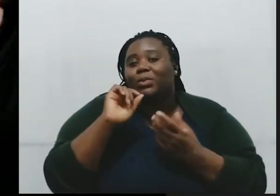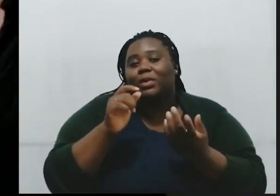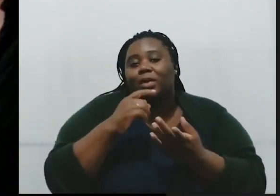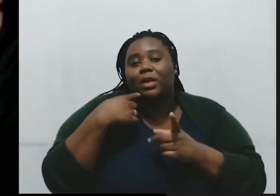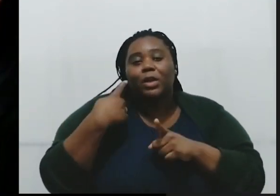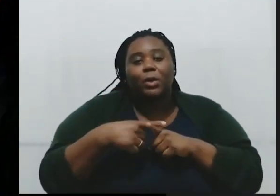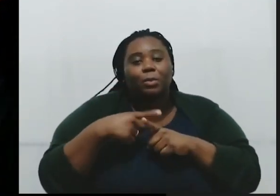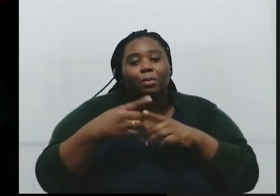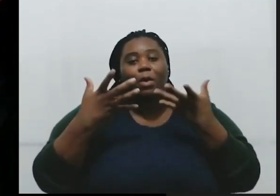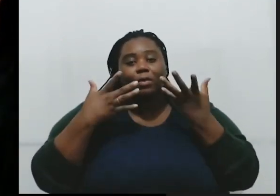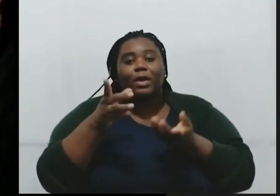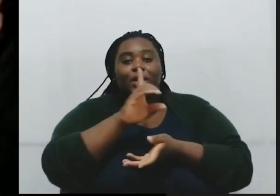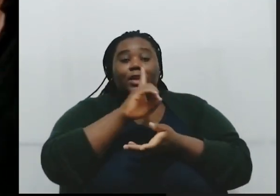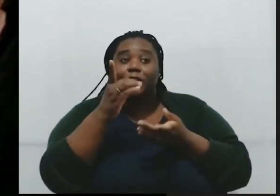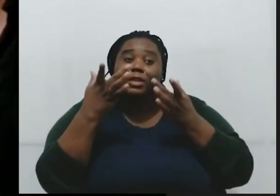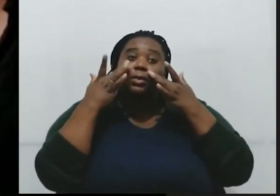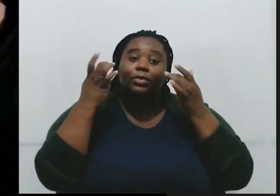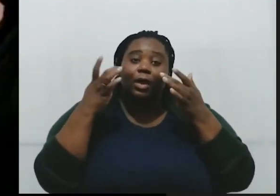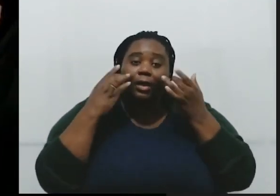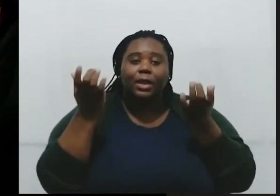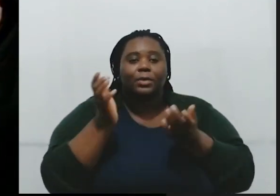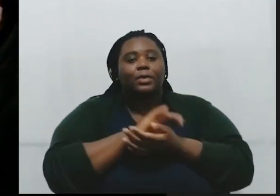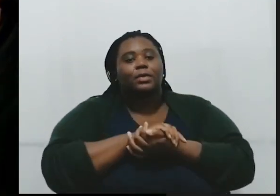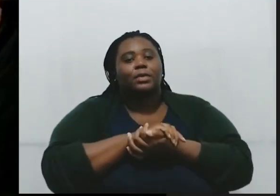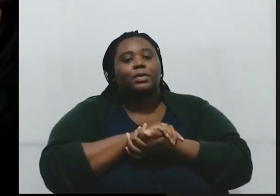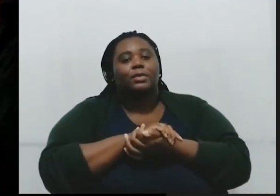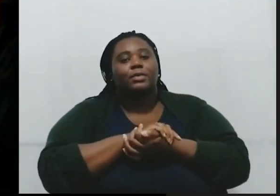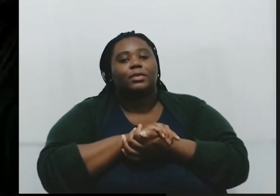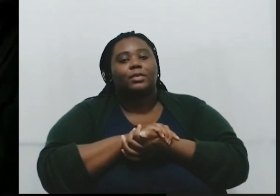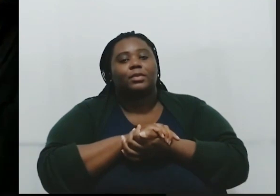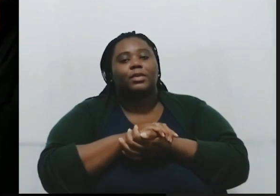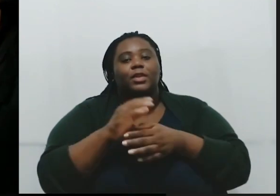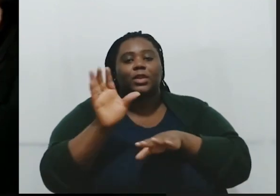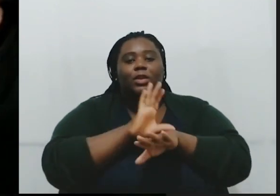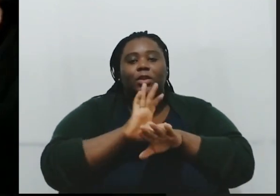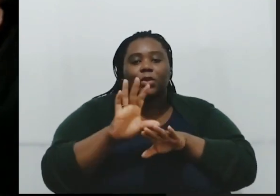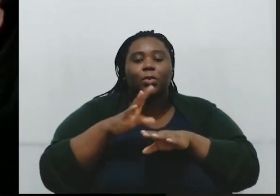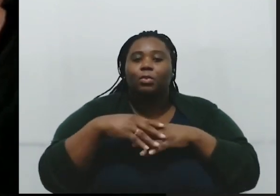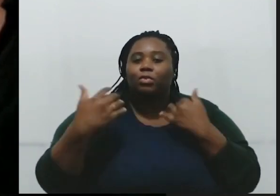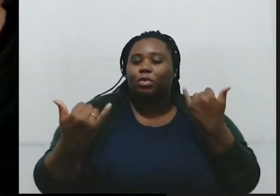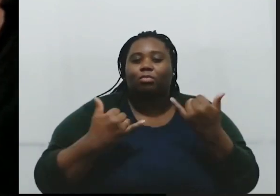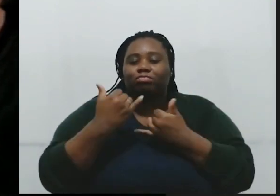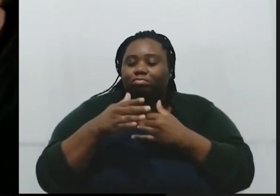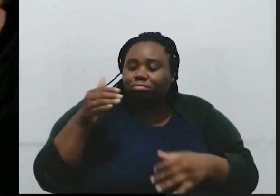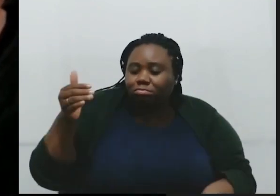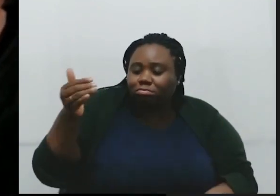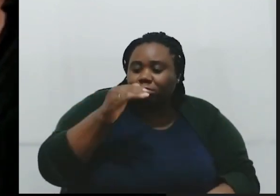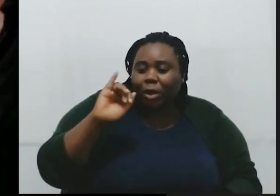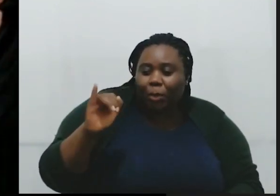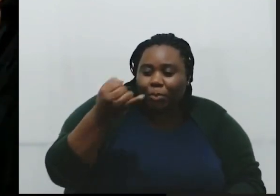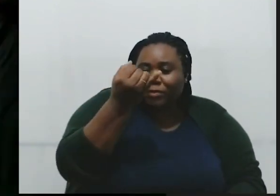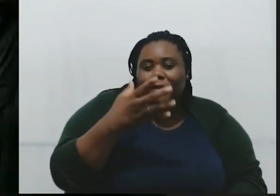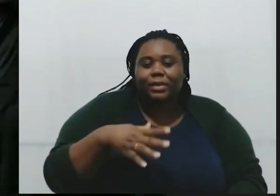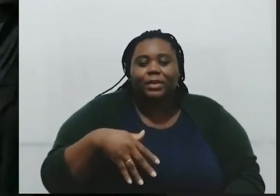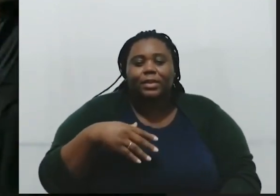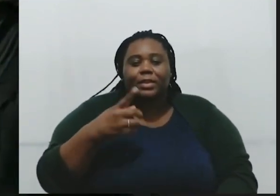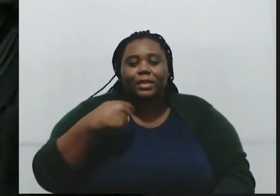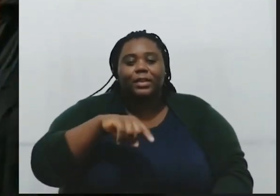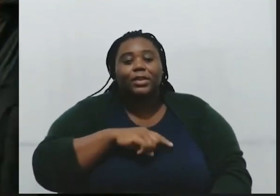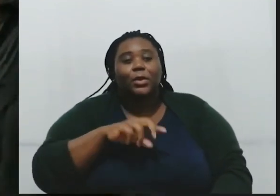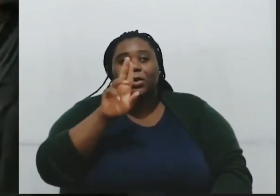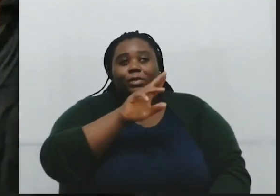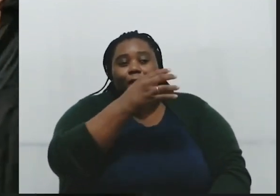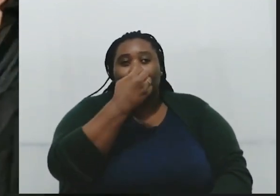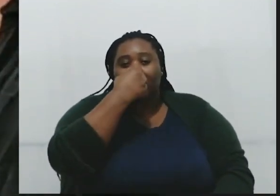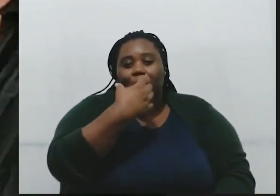eu acho que eu me joguei bastante, assim, né, a gente pegou uma época muito boa da universidade, né, Rafa, assim, uma época que tinha bolsa,